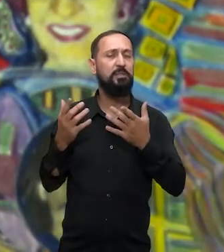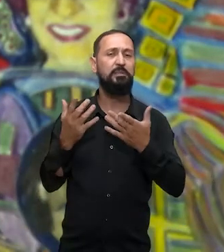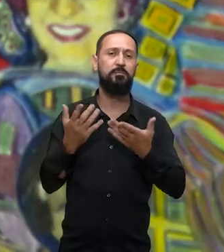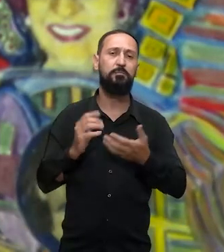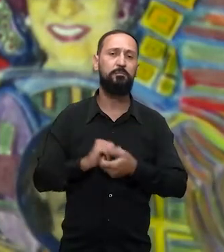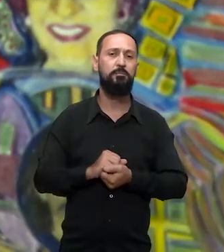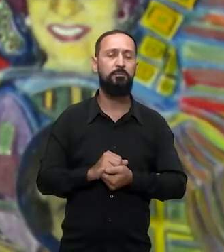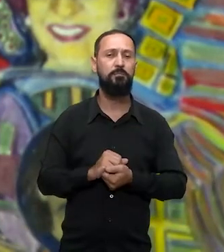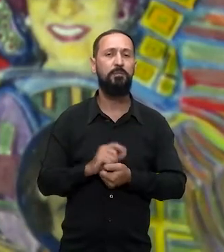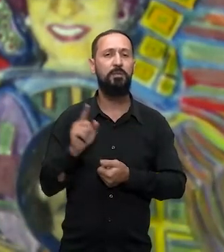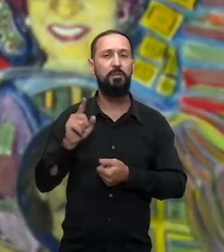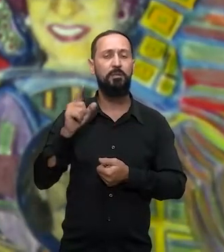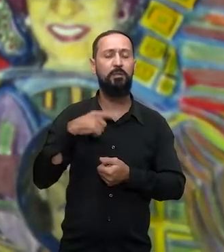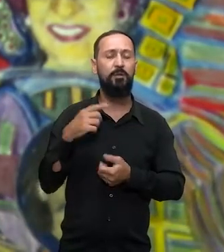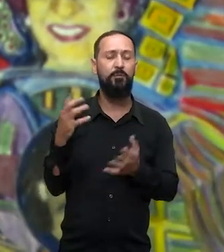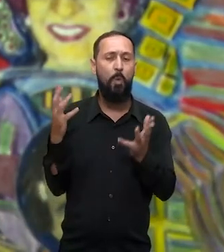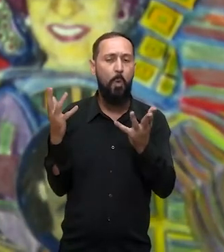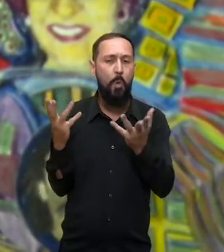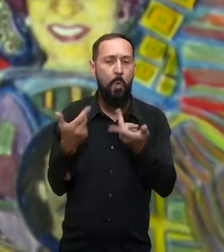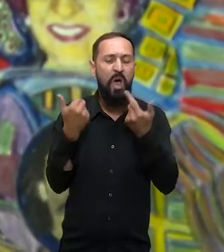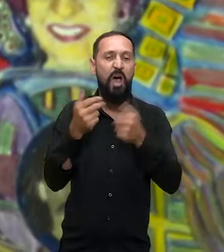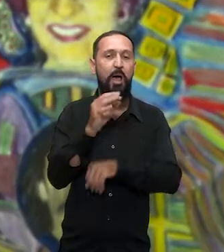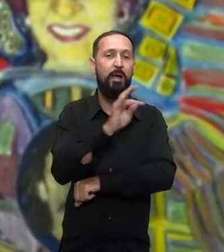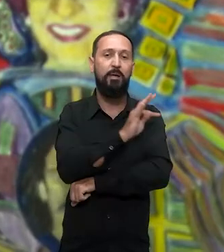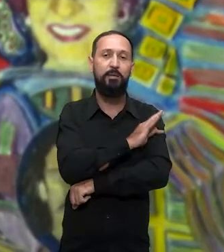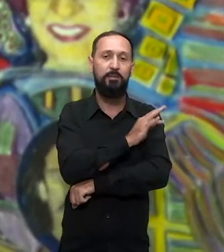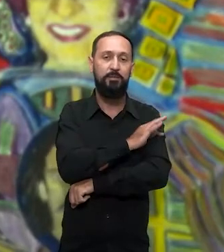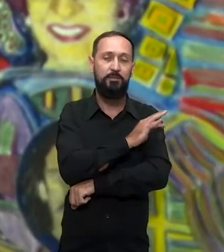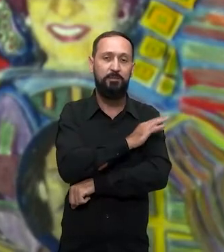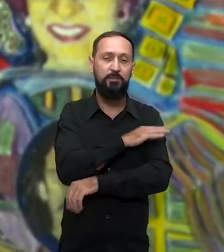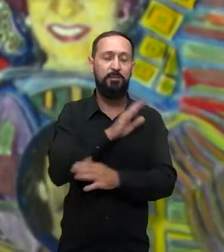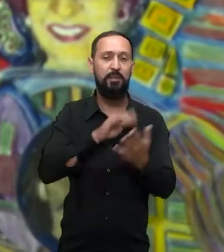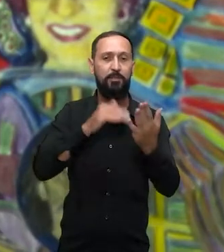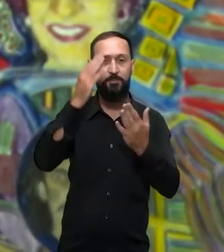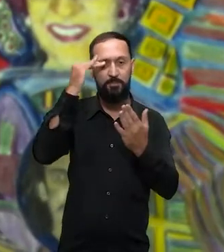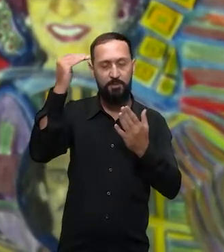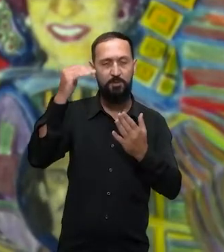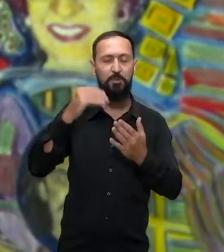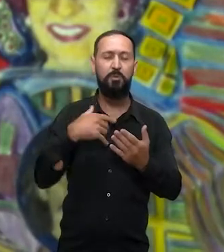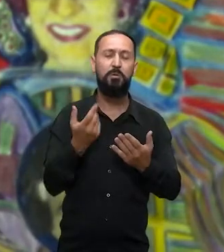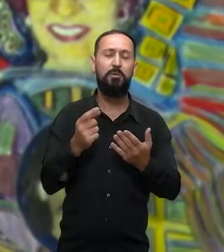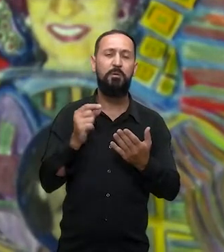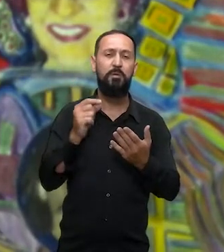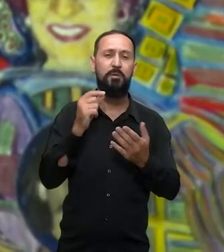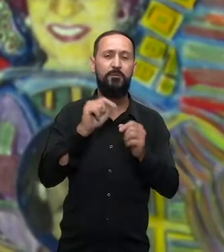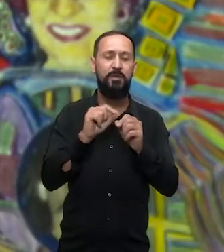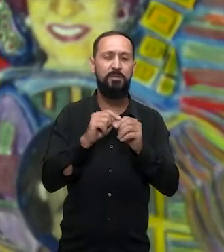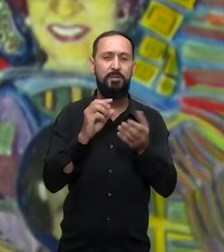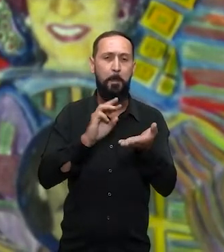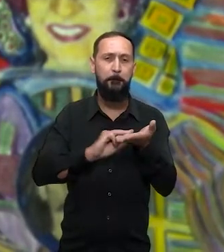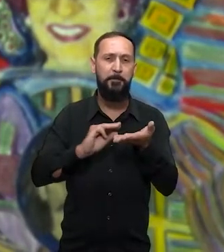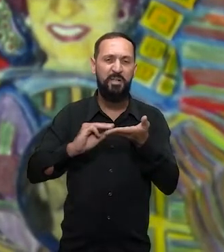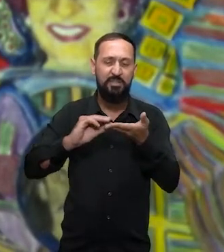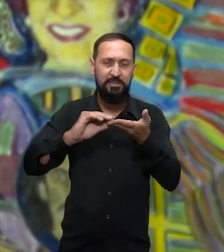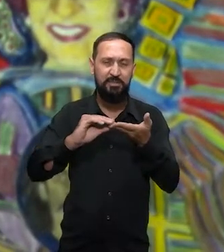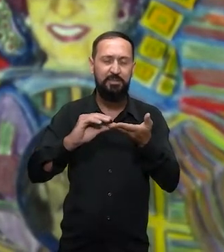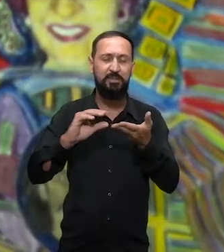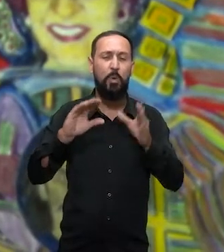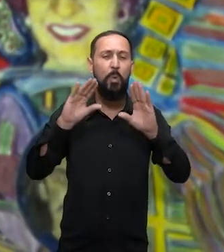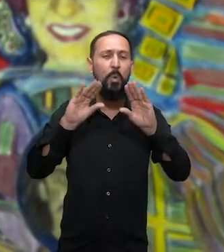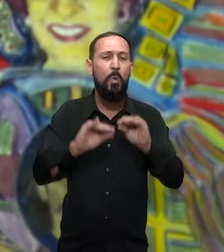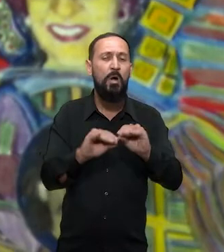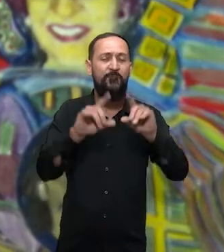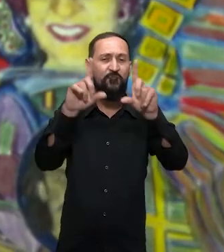Brasília, e lá ele aprimorou mais a técnica, que é a mais famosa, os xinguanos, que é pastel seco,